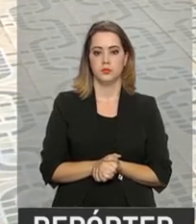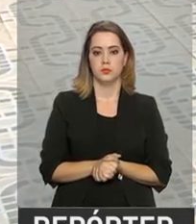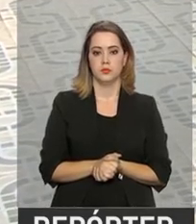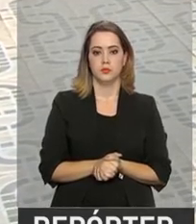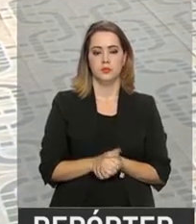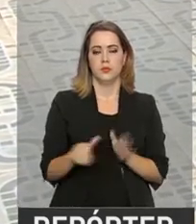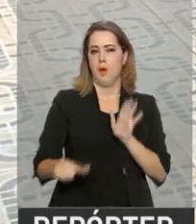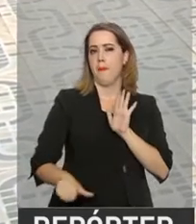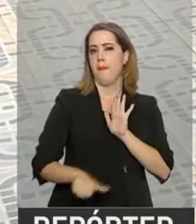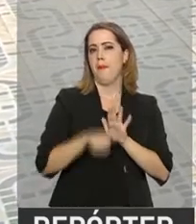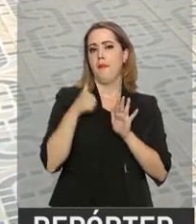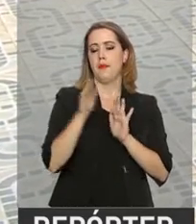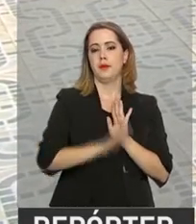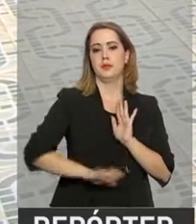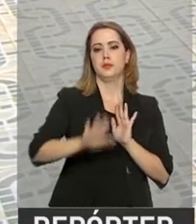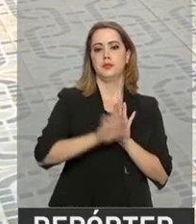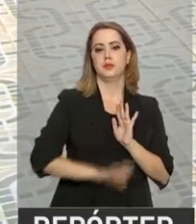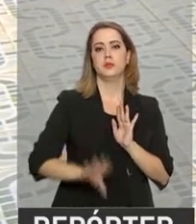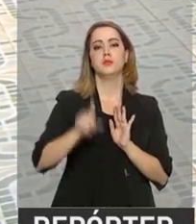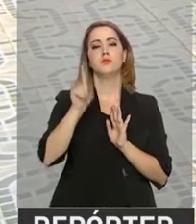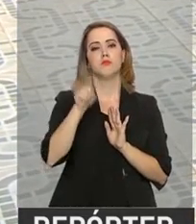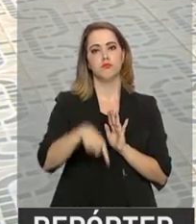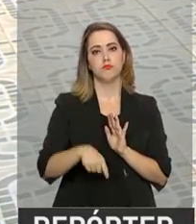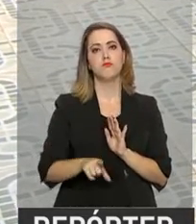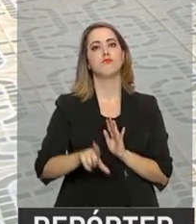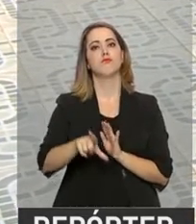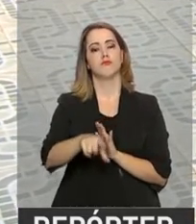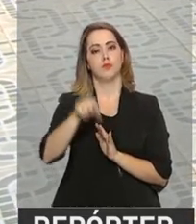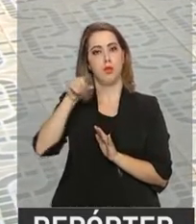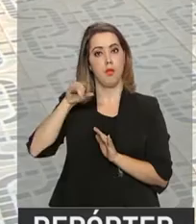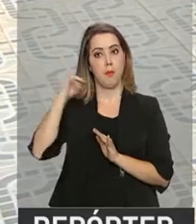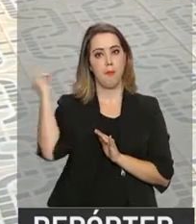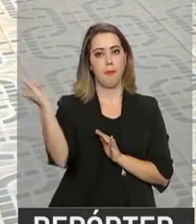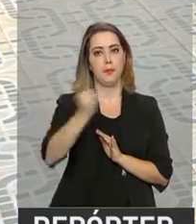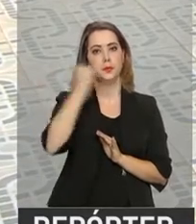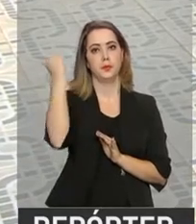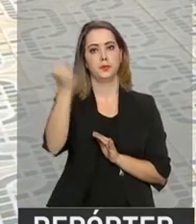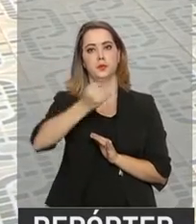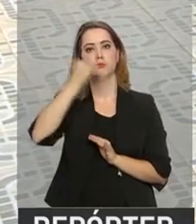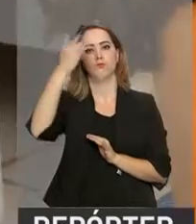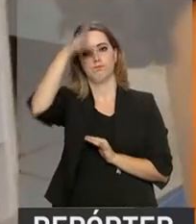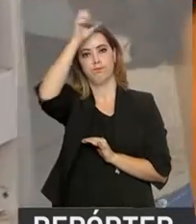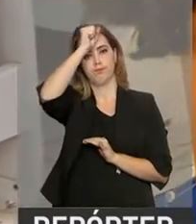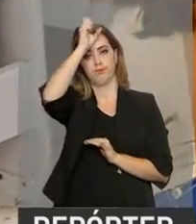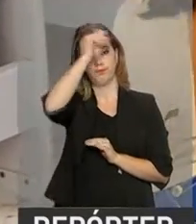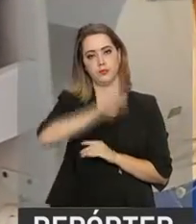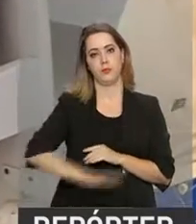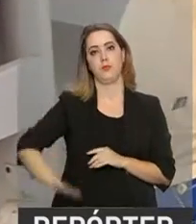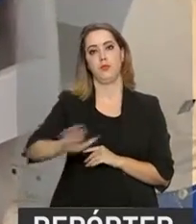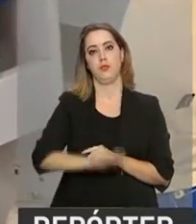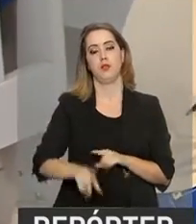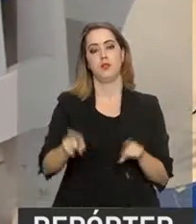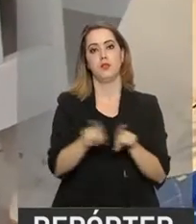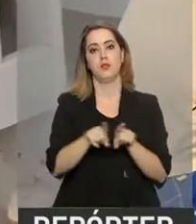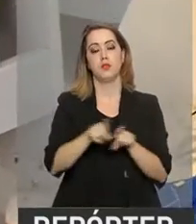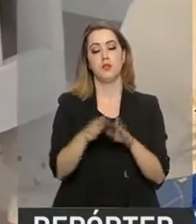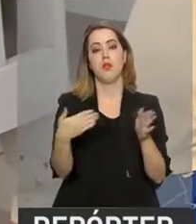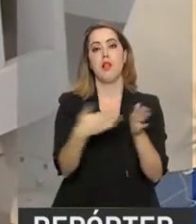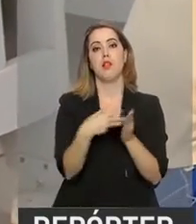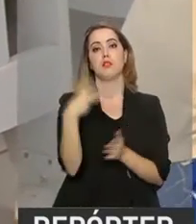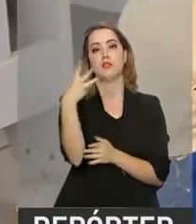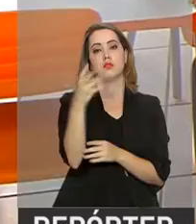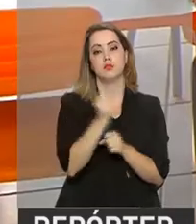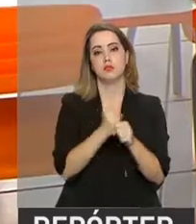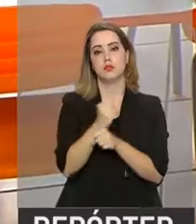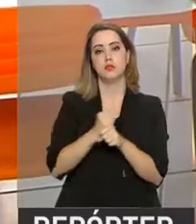A primeira infância é considerada uma fase decisiva na formação das crianças, especialmente até os 3 anos